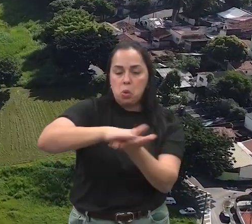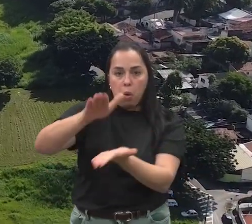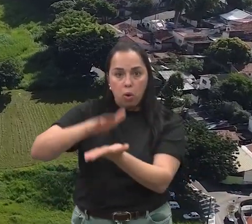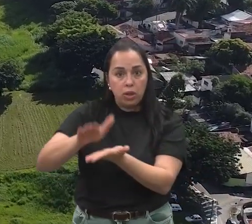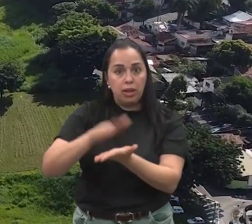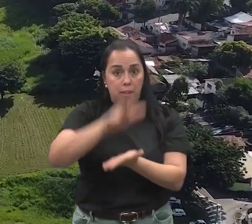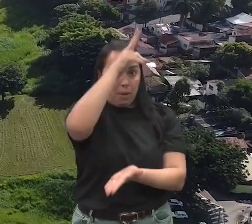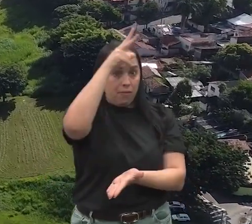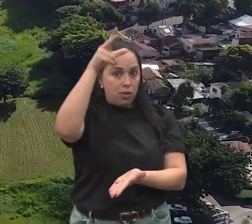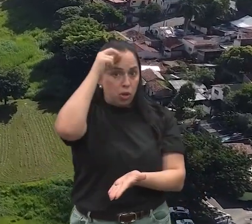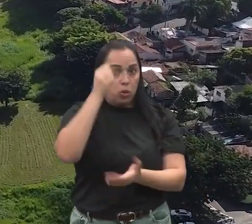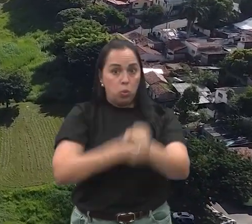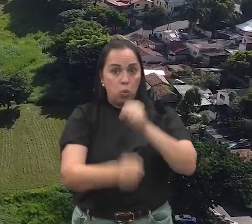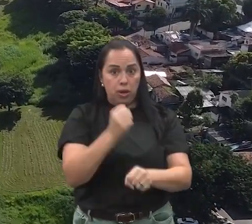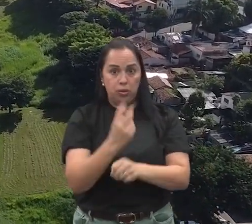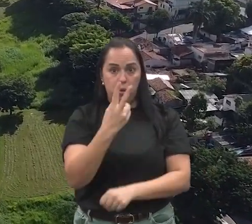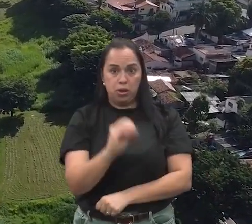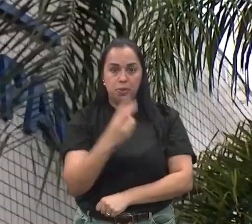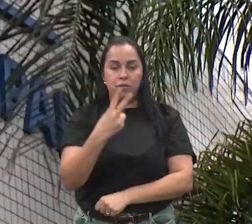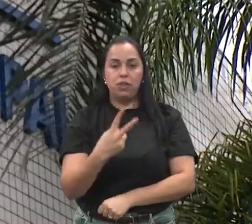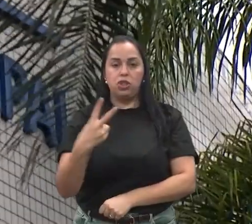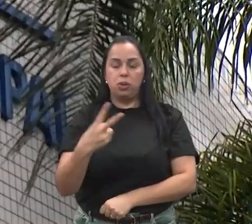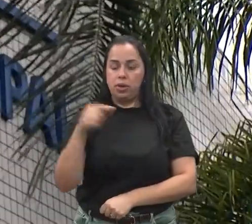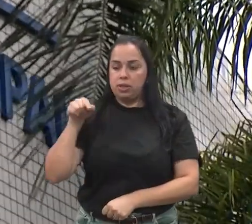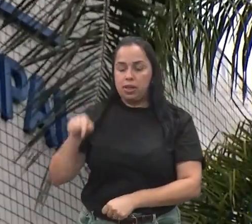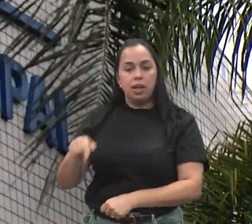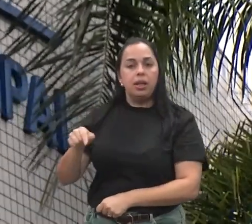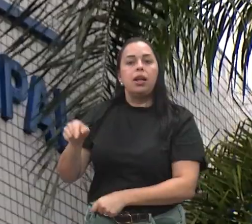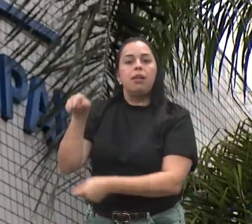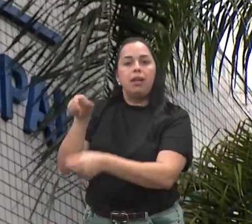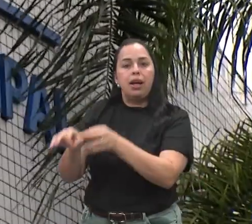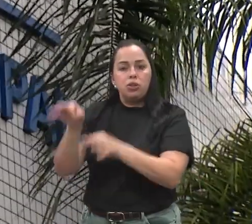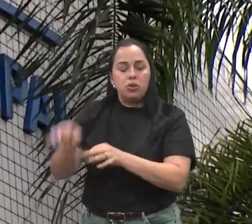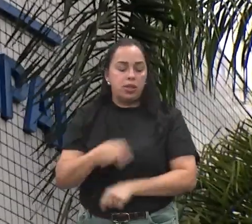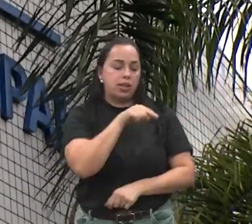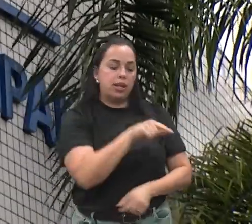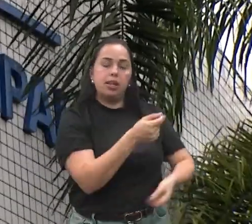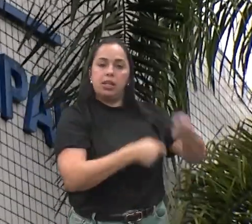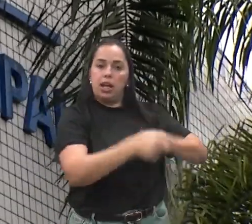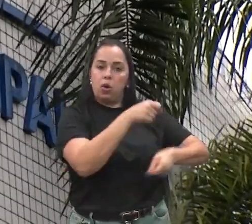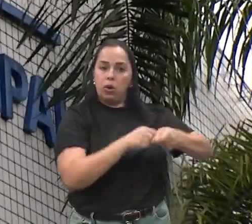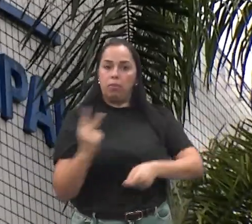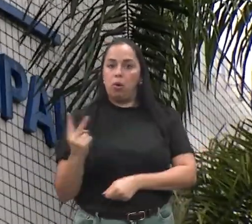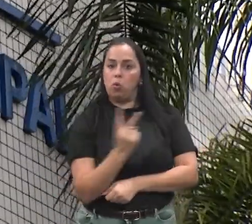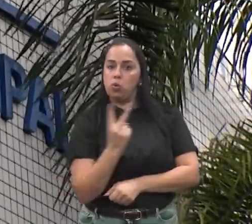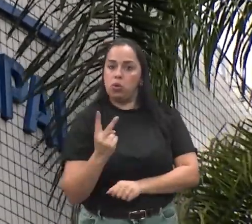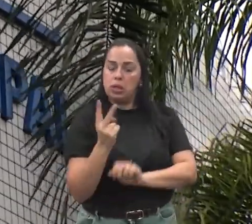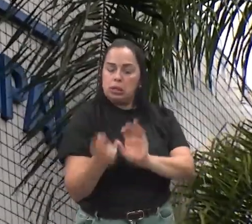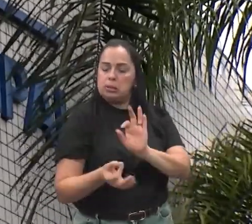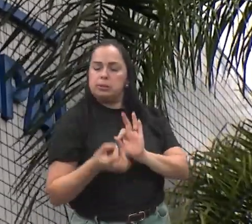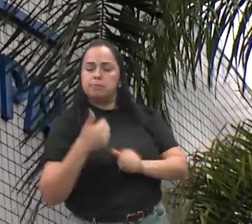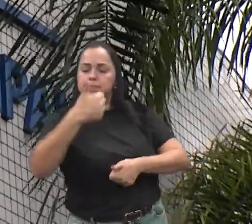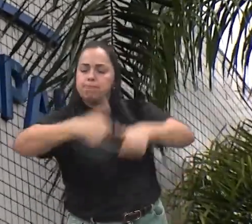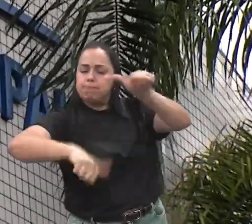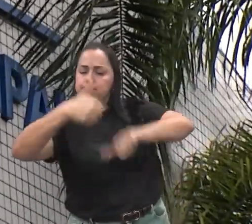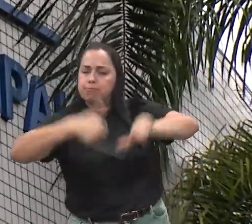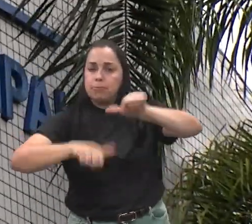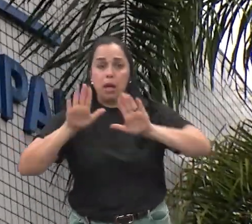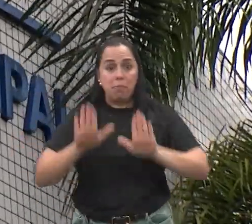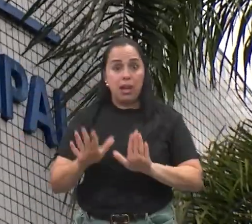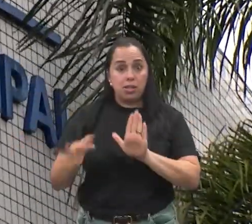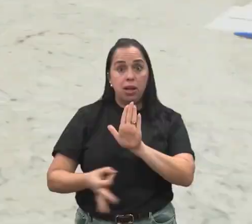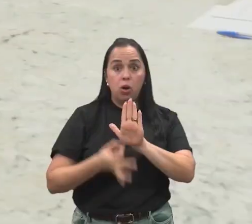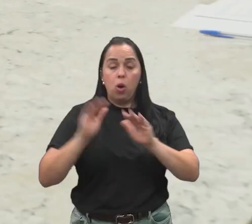no ano de 2022 foi feita pelas comissões de Economia, Finanças e Orçamento e Justiça, Redação e